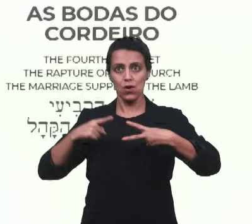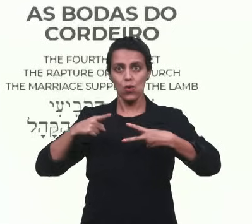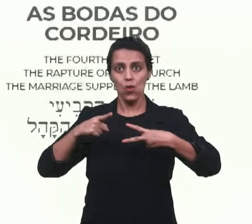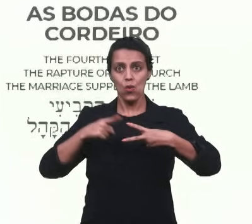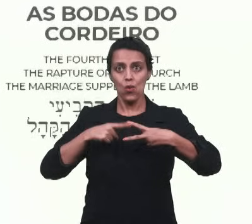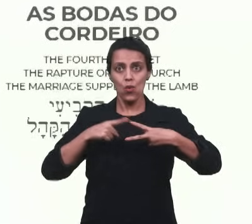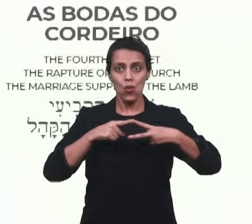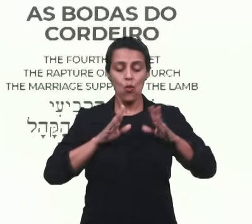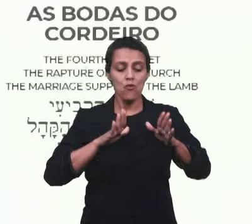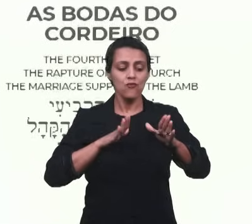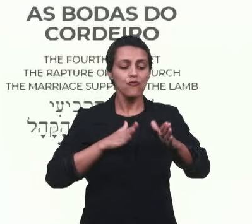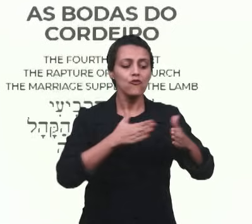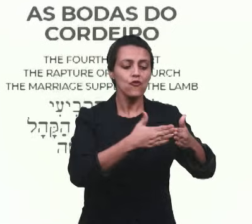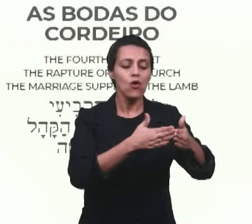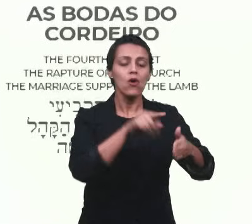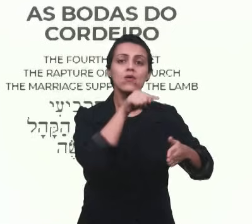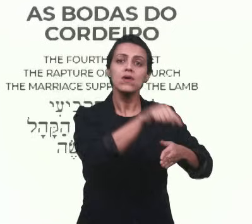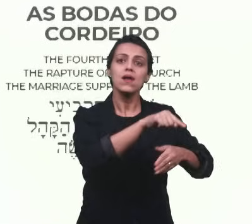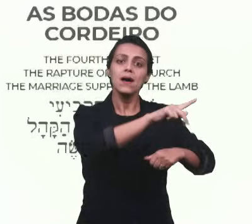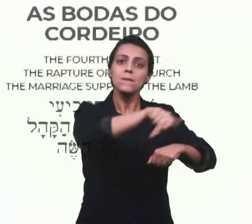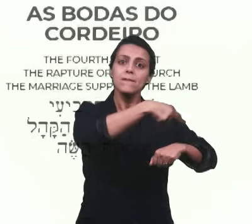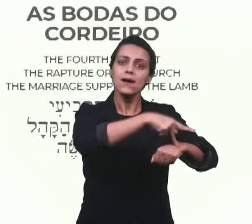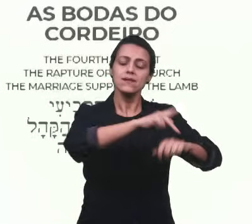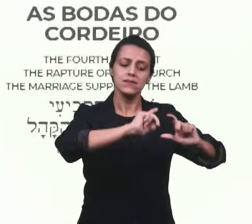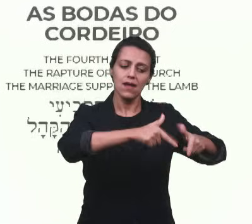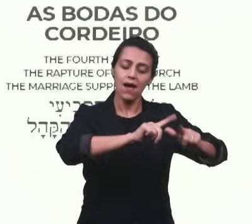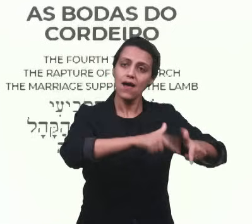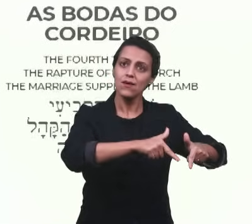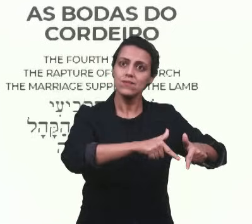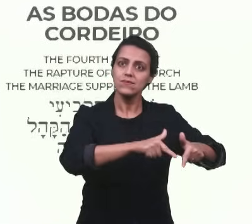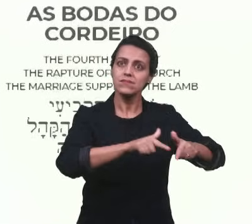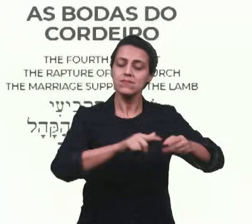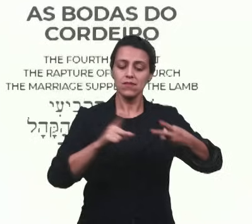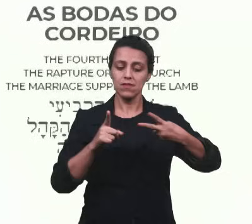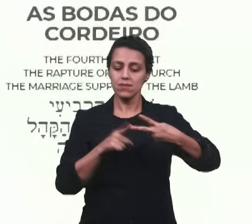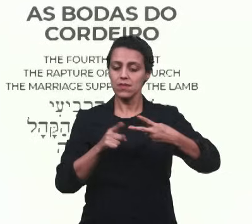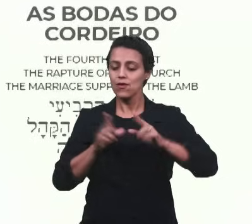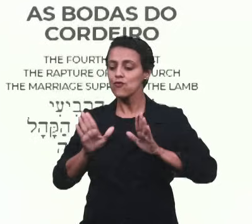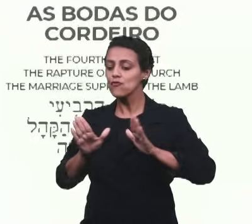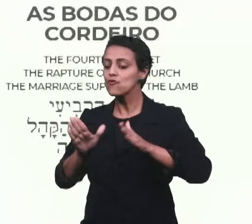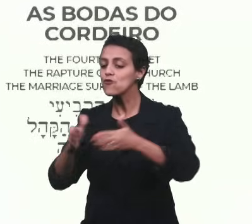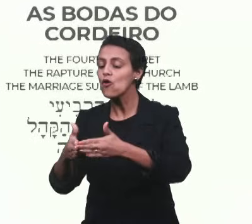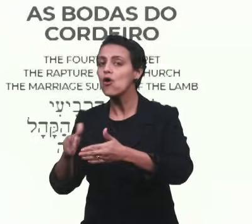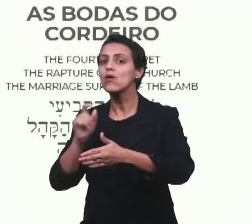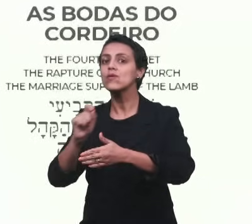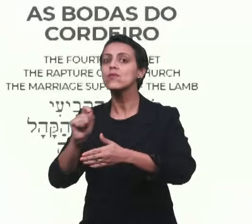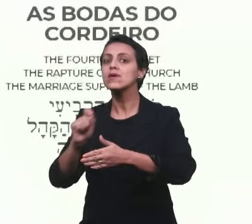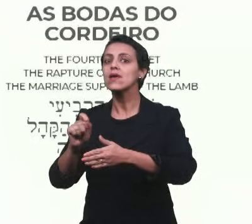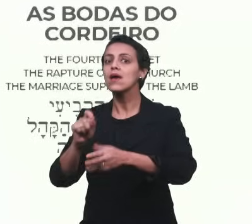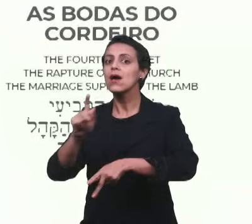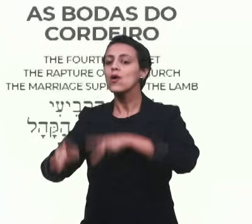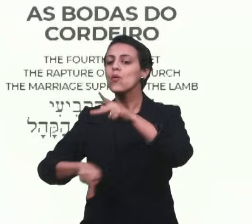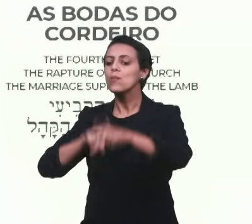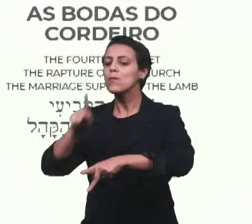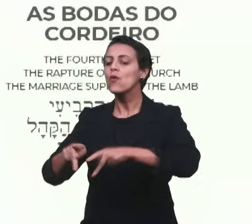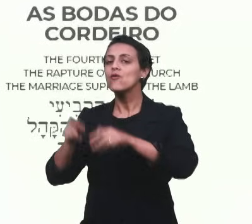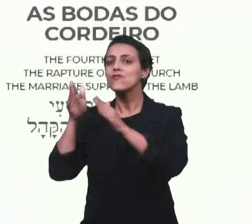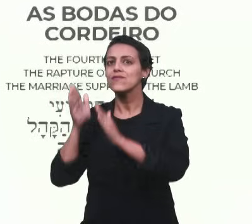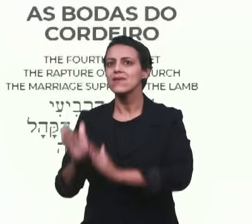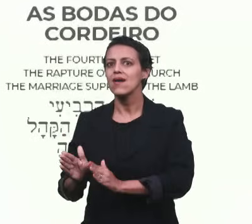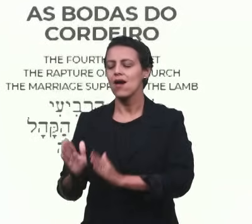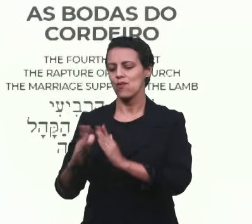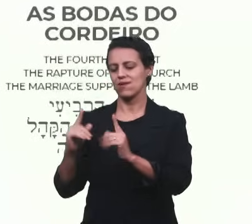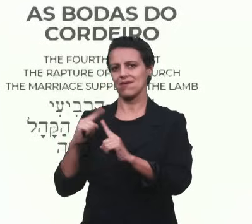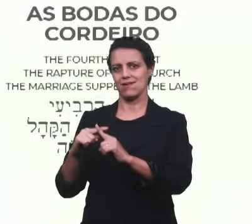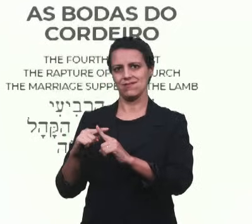nós não temos nada com isso. E o outro para a igreja. Mas Israel está no projeto.